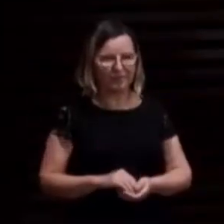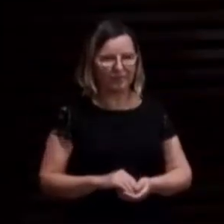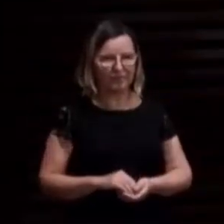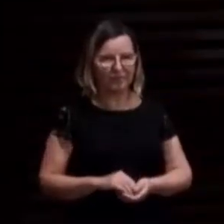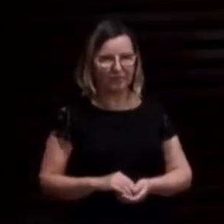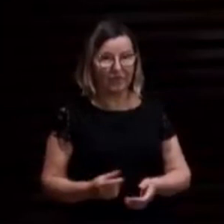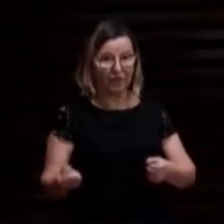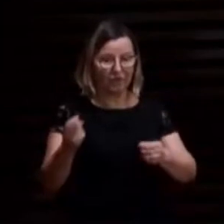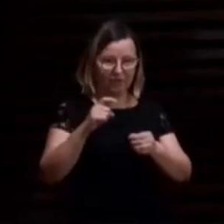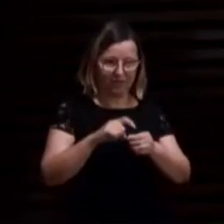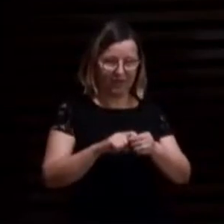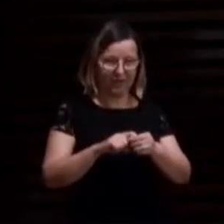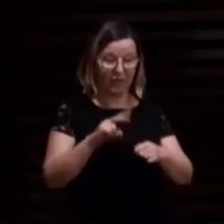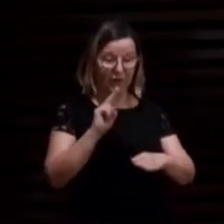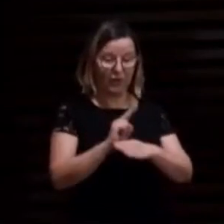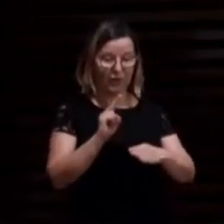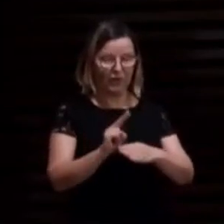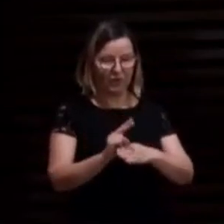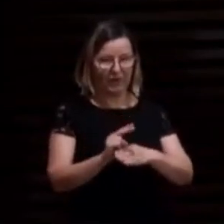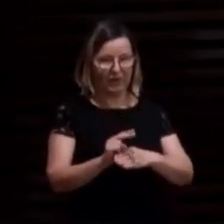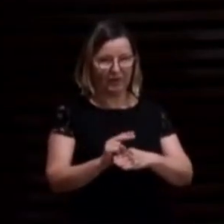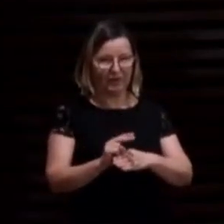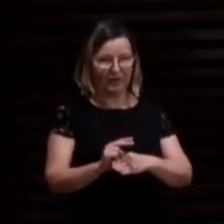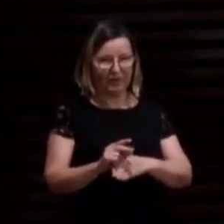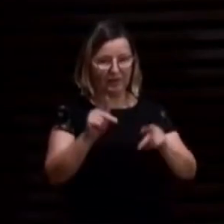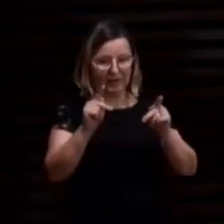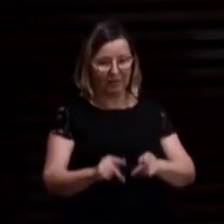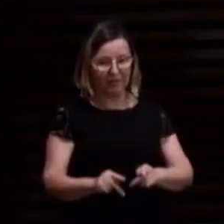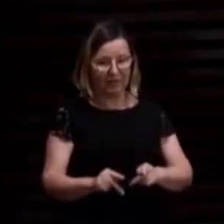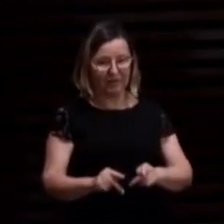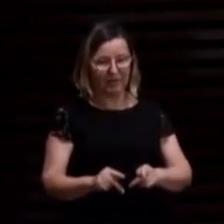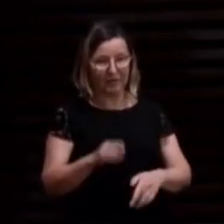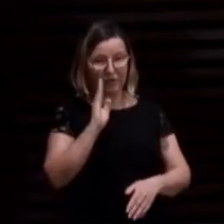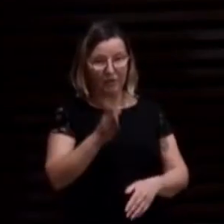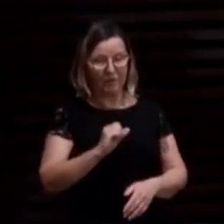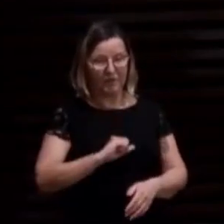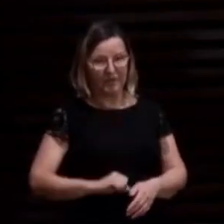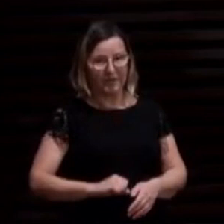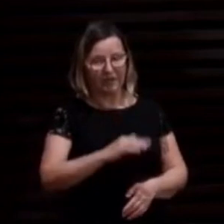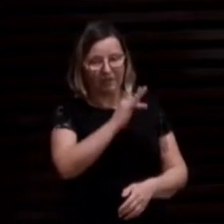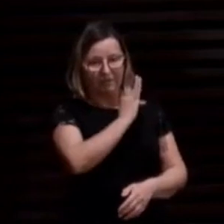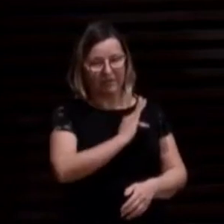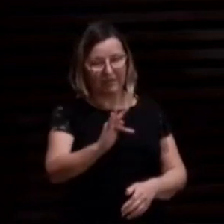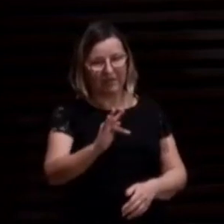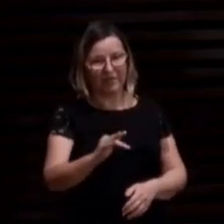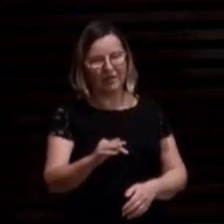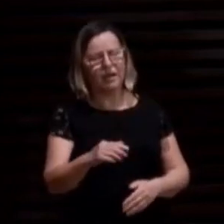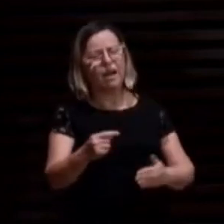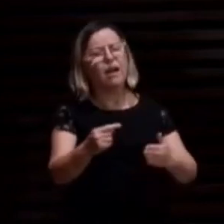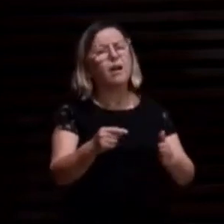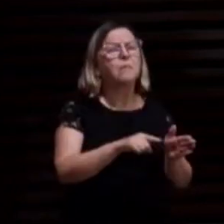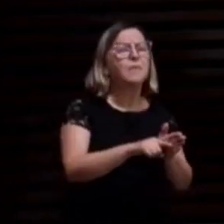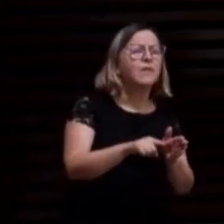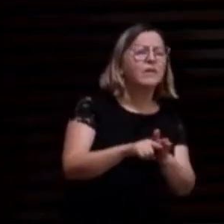Voltaram, pois, os guardas à presença dos principais sacerdotes e fariseus. E estes lhes